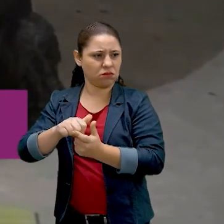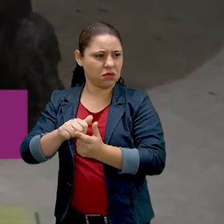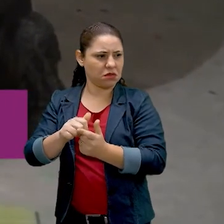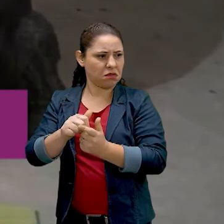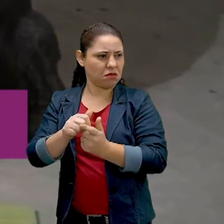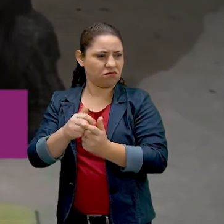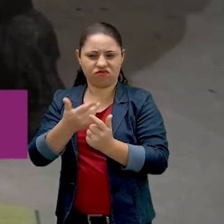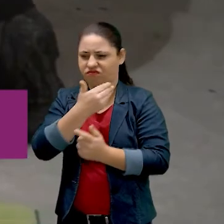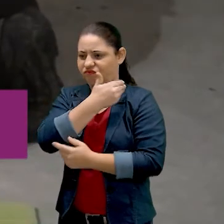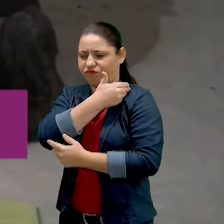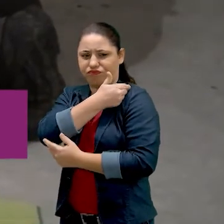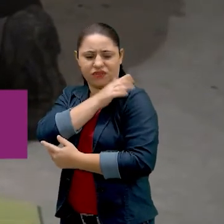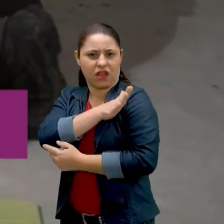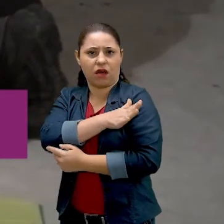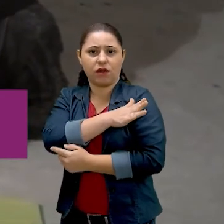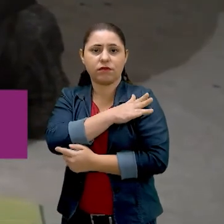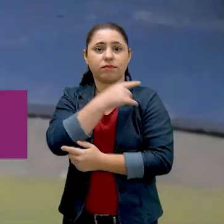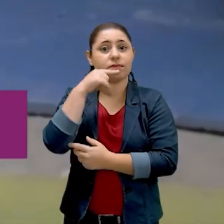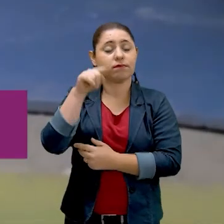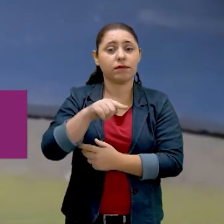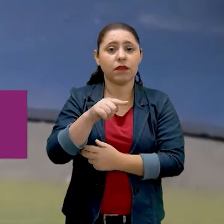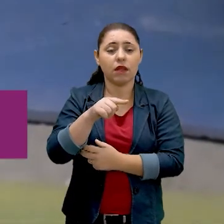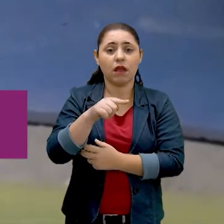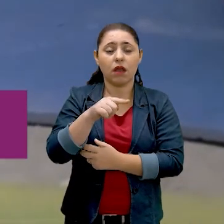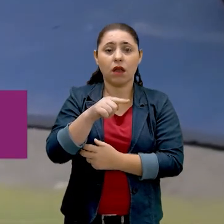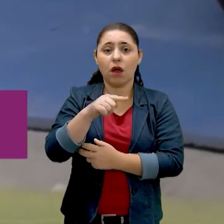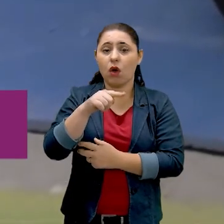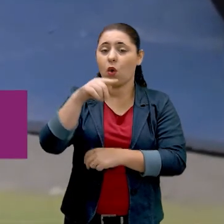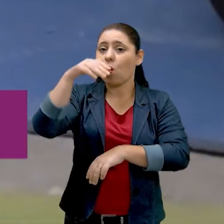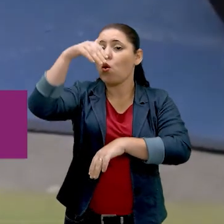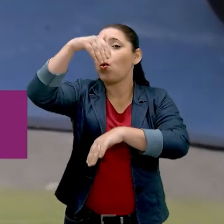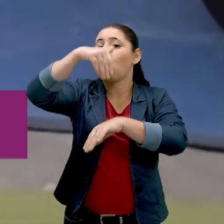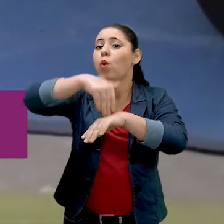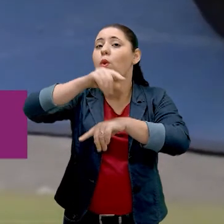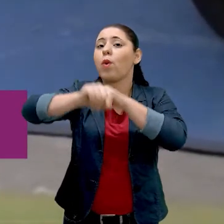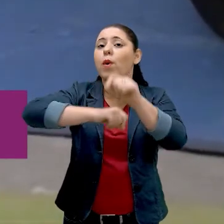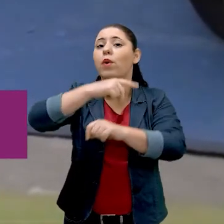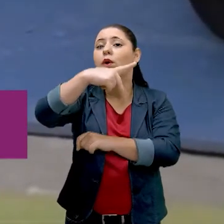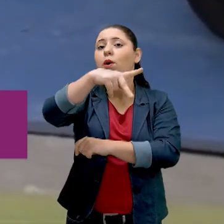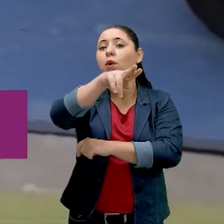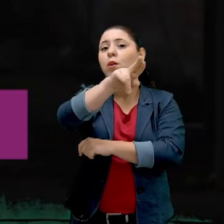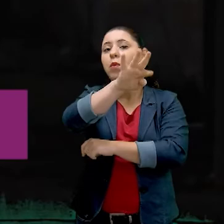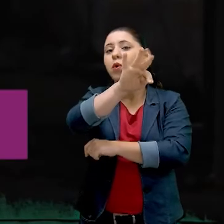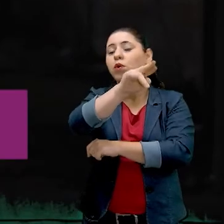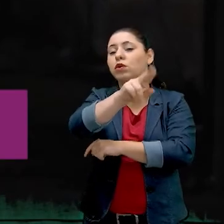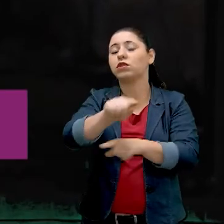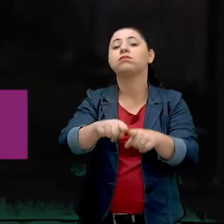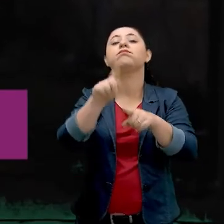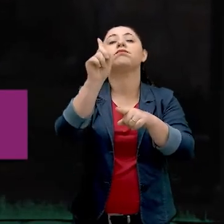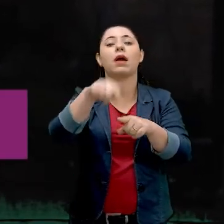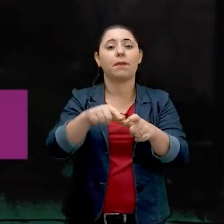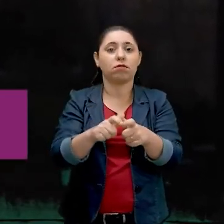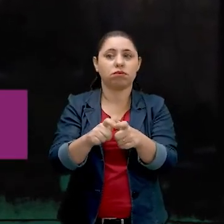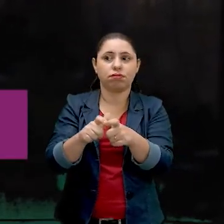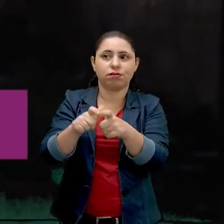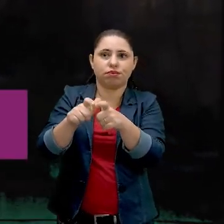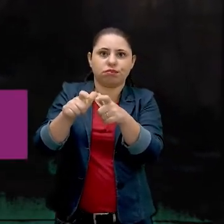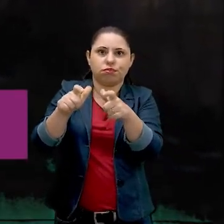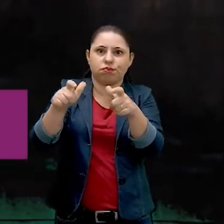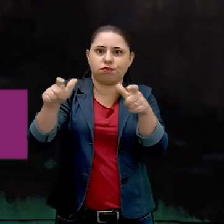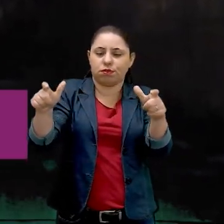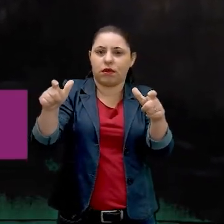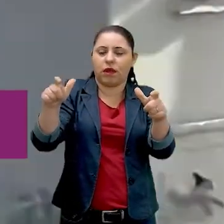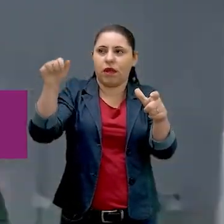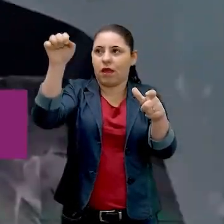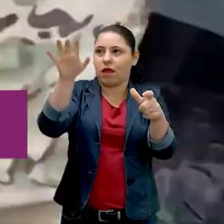russos. E aí, isso é culpa do Putin? Claro que é. Mas a expansão da União Europeia, que era um processo